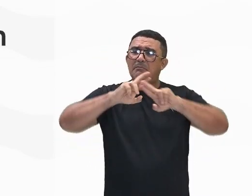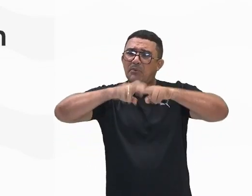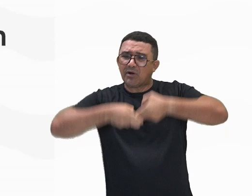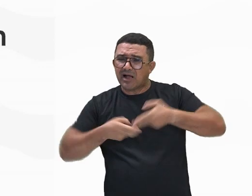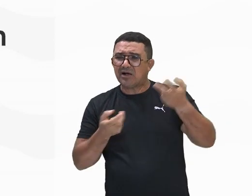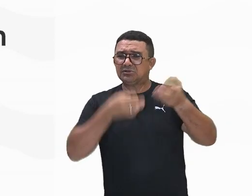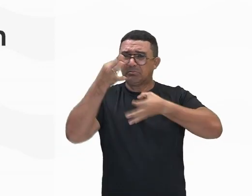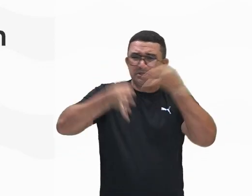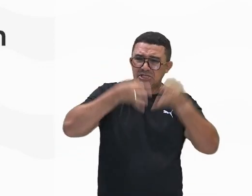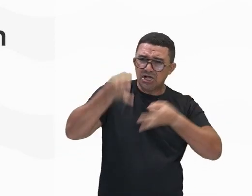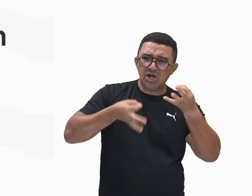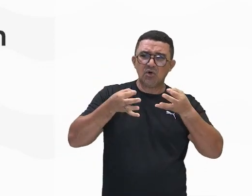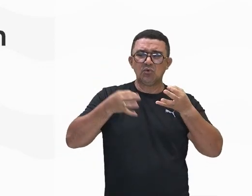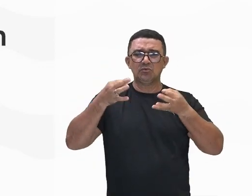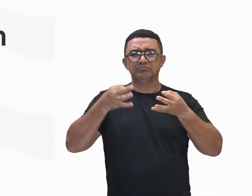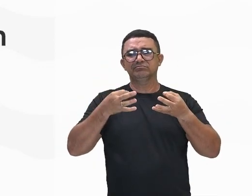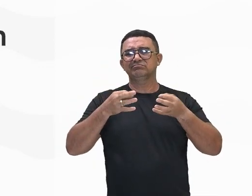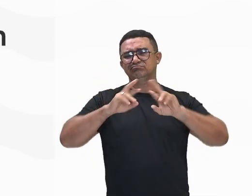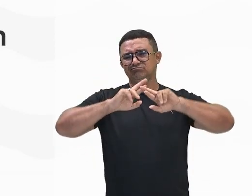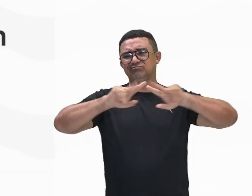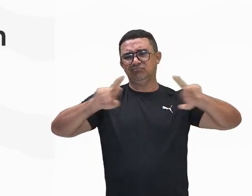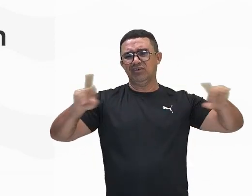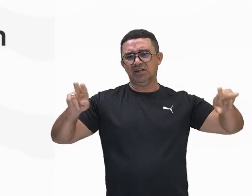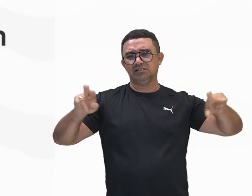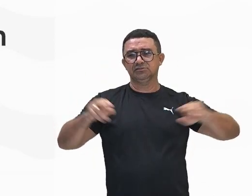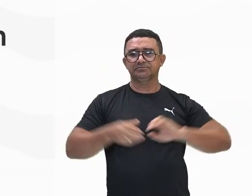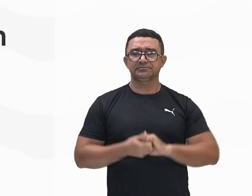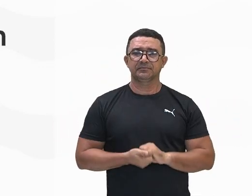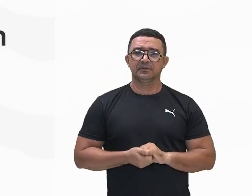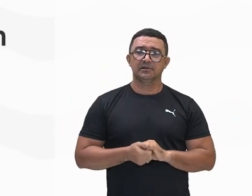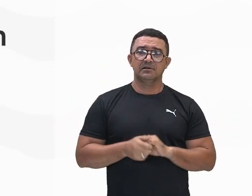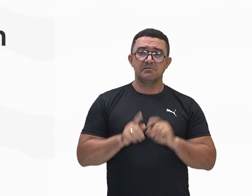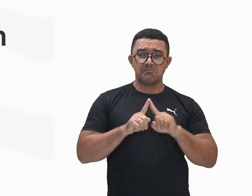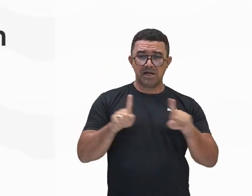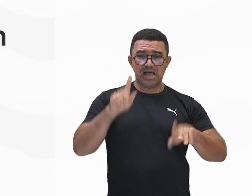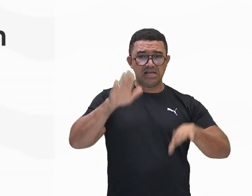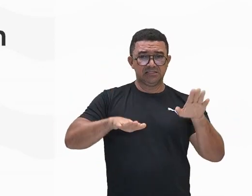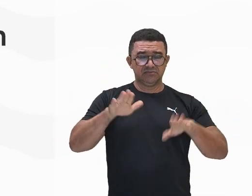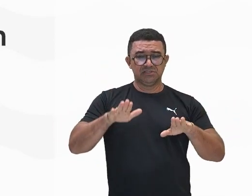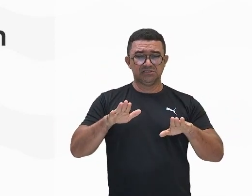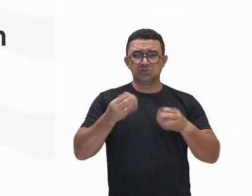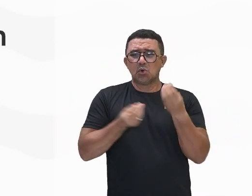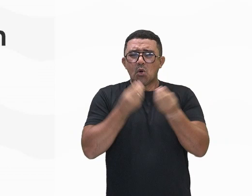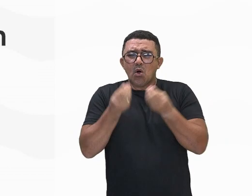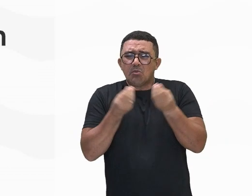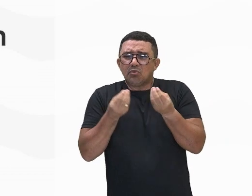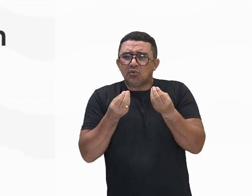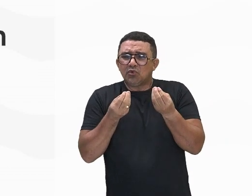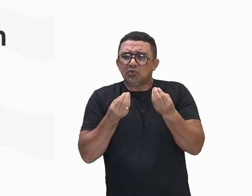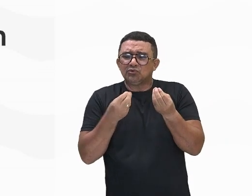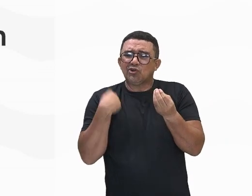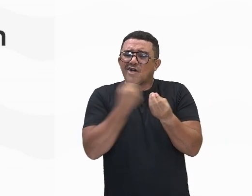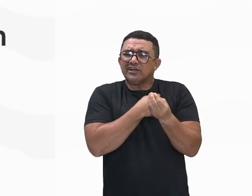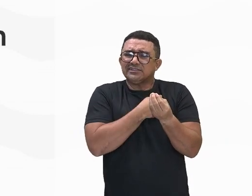mal entendidos. No entanto, a forma como lidamos com esses conflitos pode